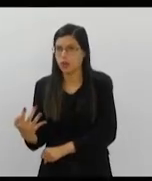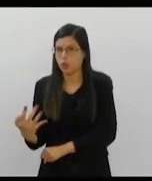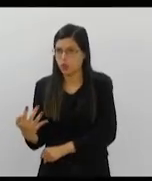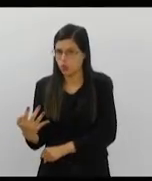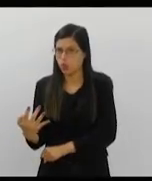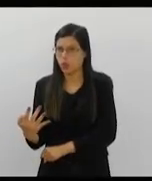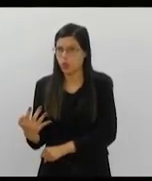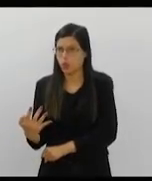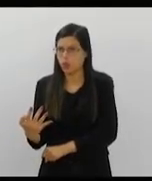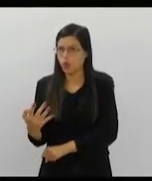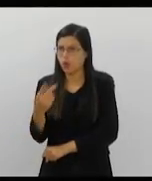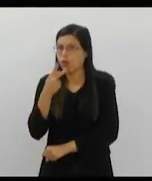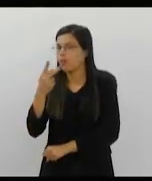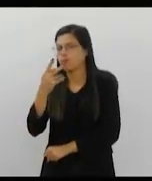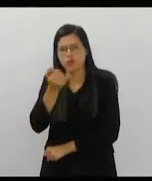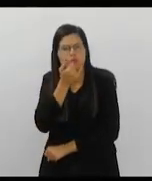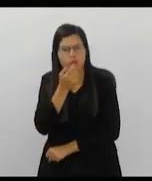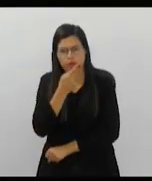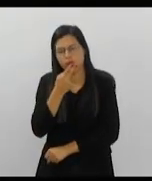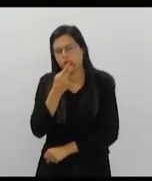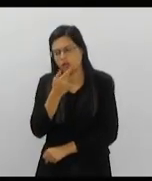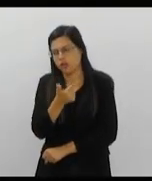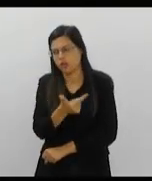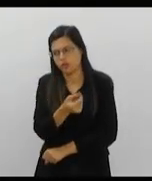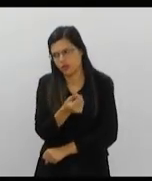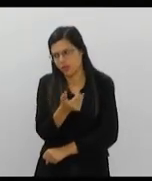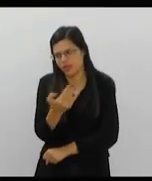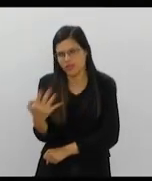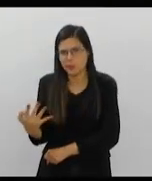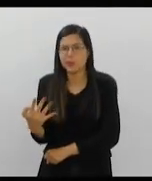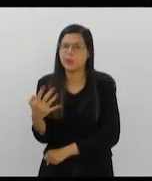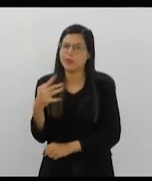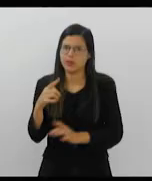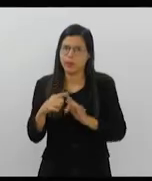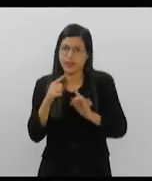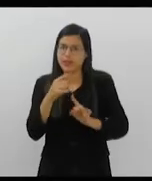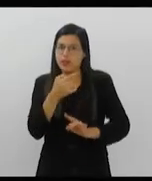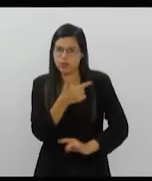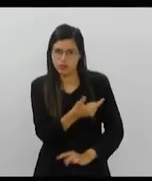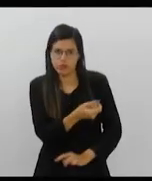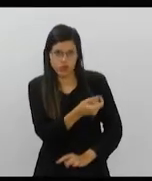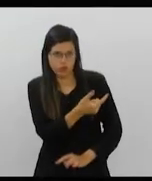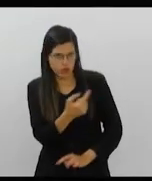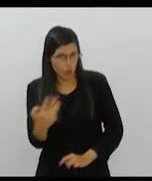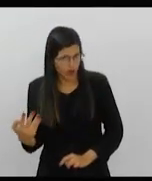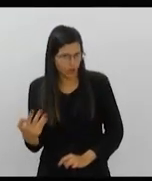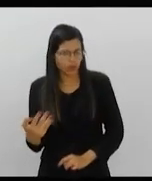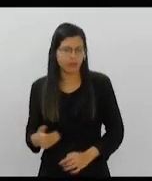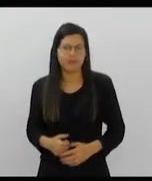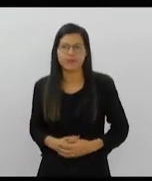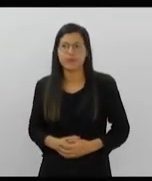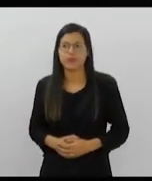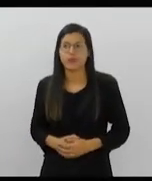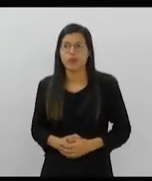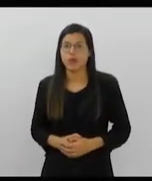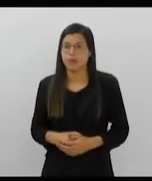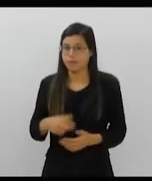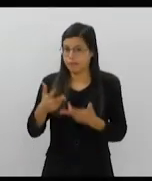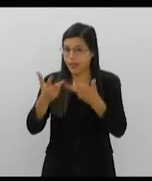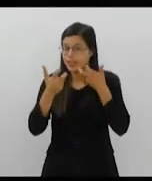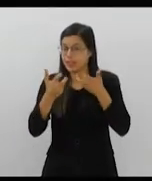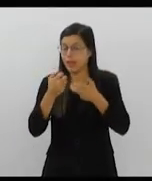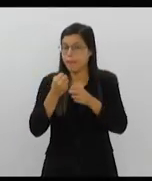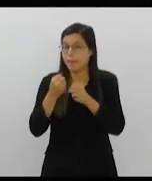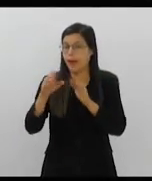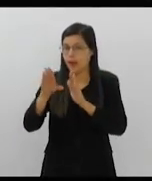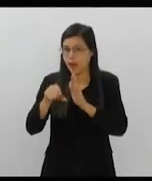2024. Eu falei 14, mas 2024. Veja o senhor, a emenda constitucional de 2019,